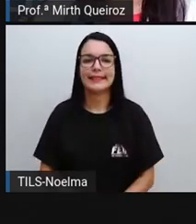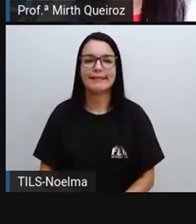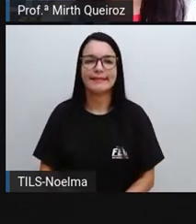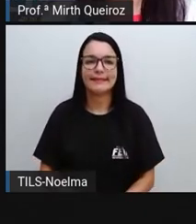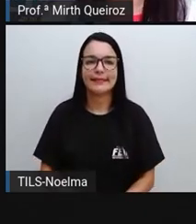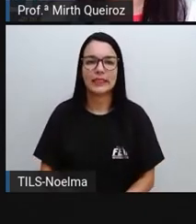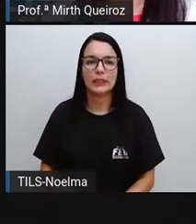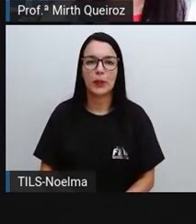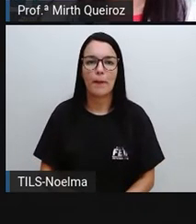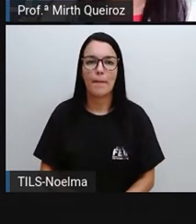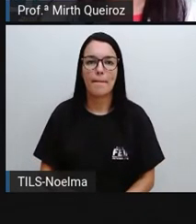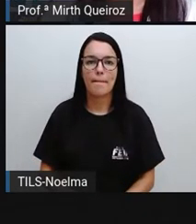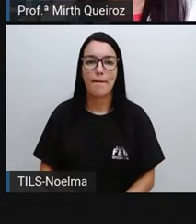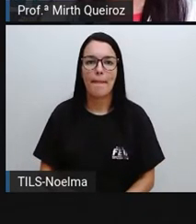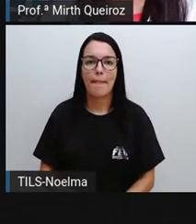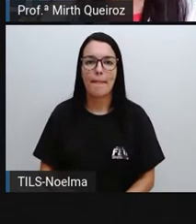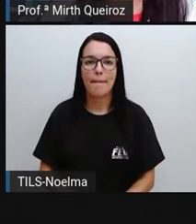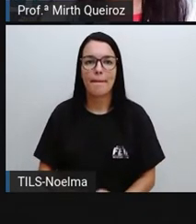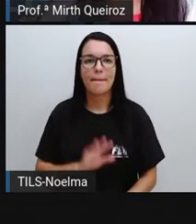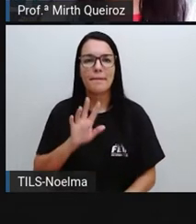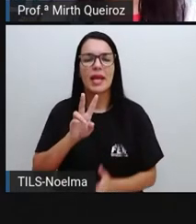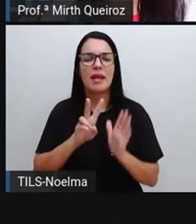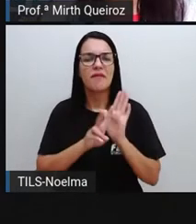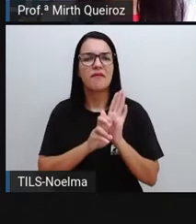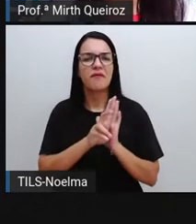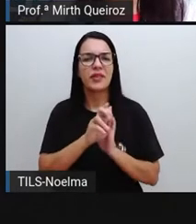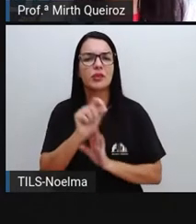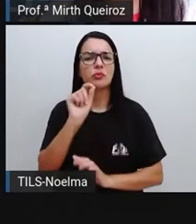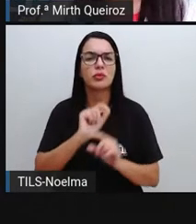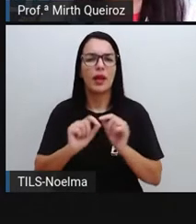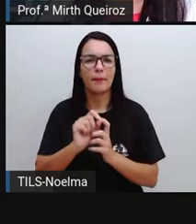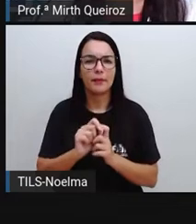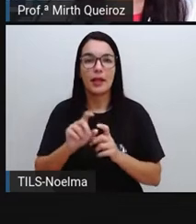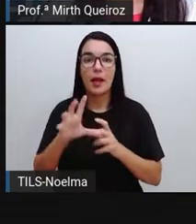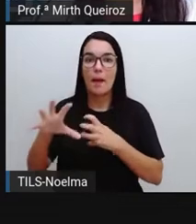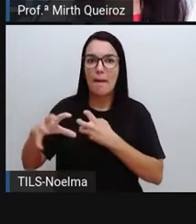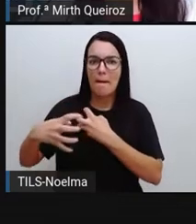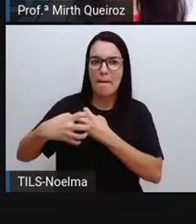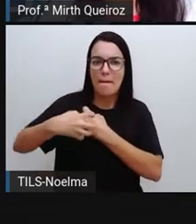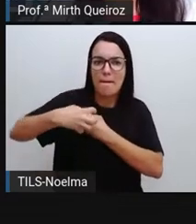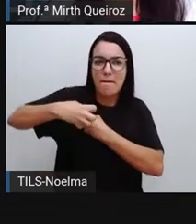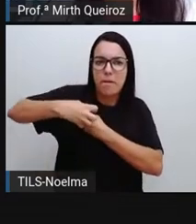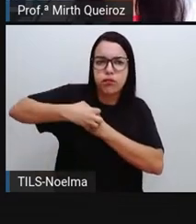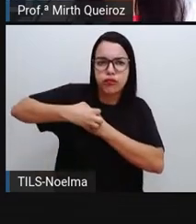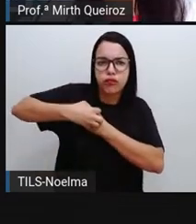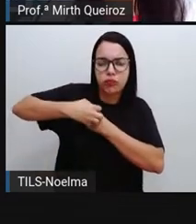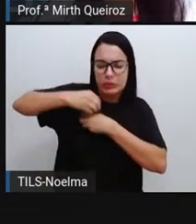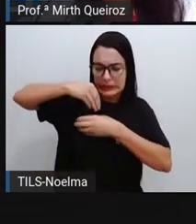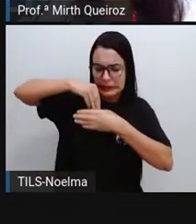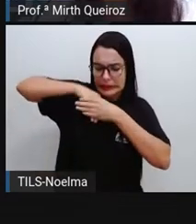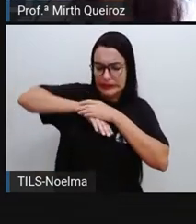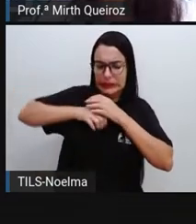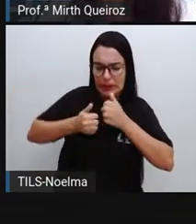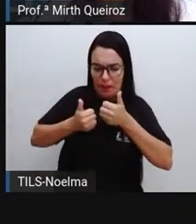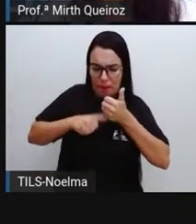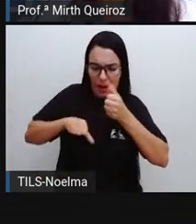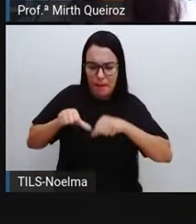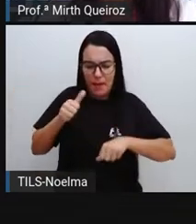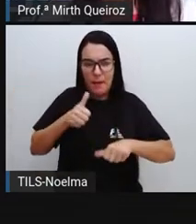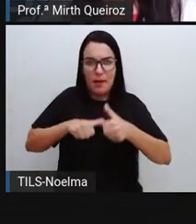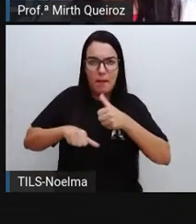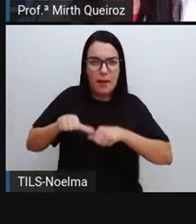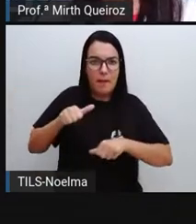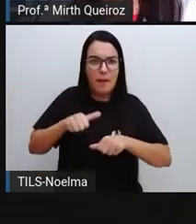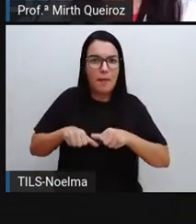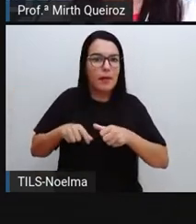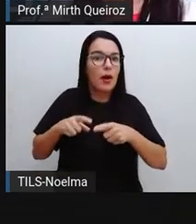certo? O que são vírus? Os vírus são parasitas intracelulares,